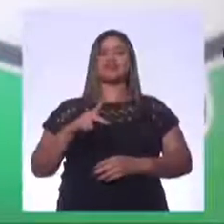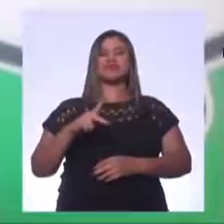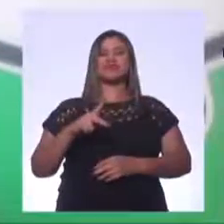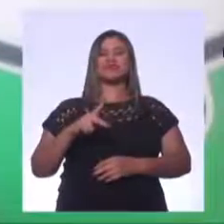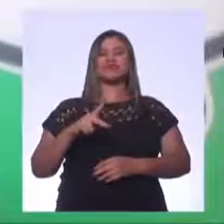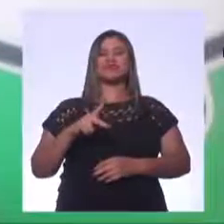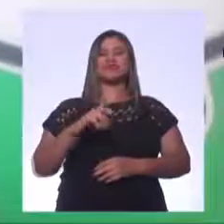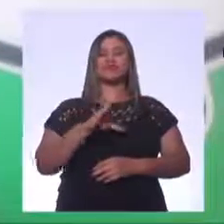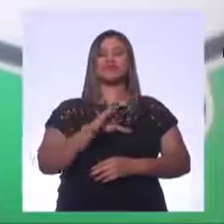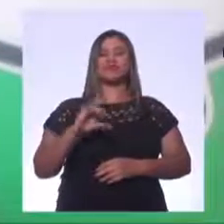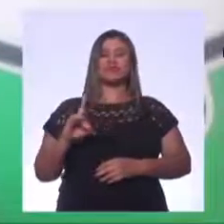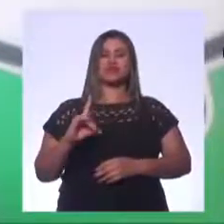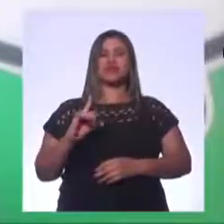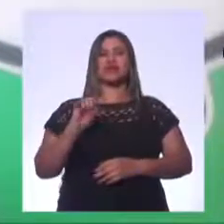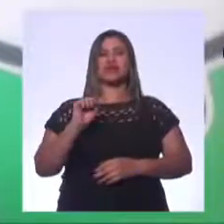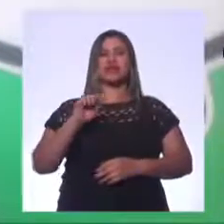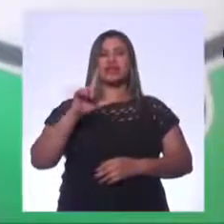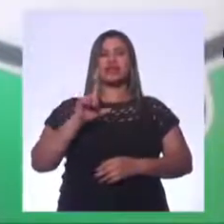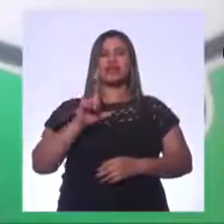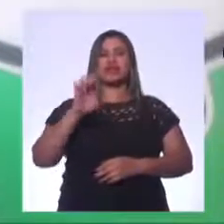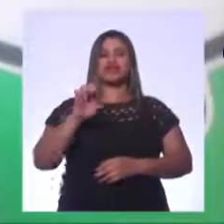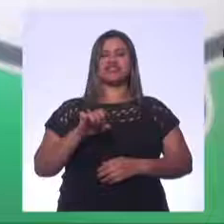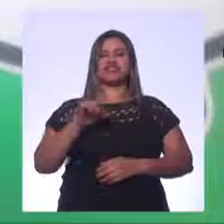nosso coordenador, professor Alexandre.